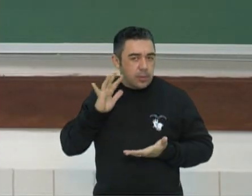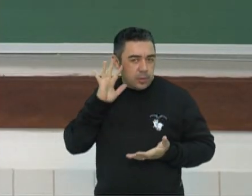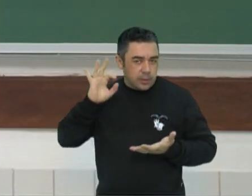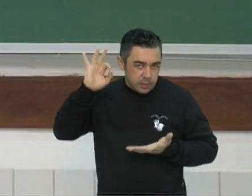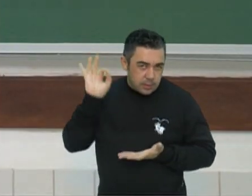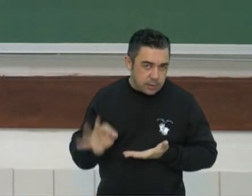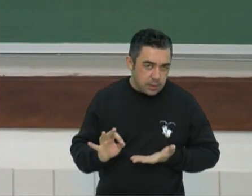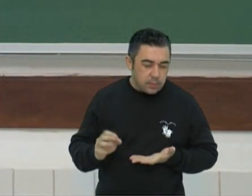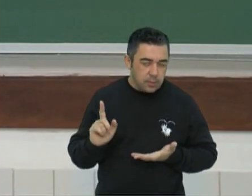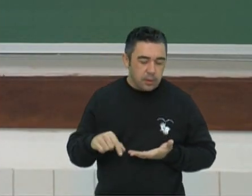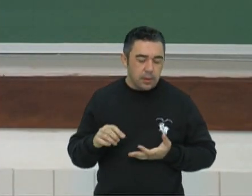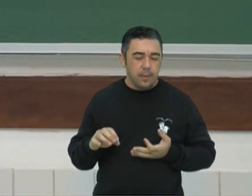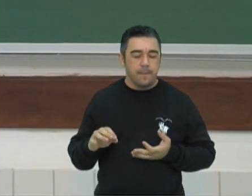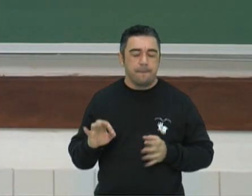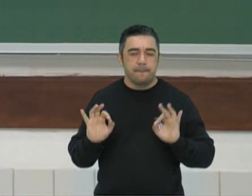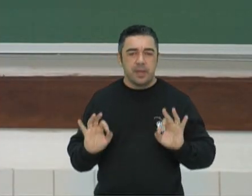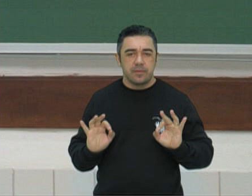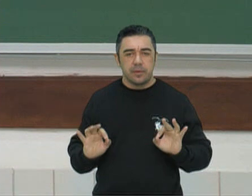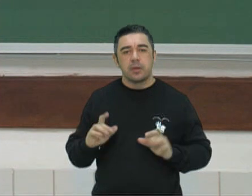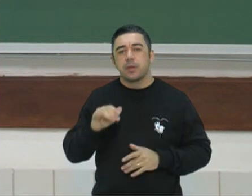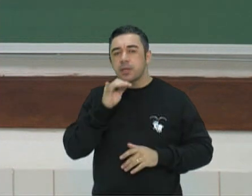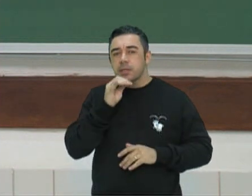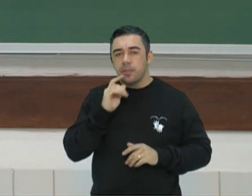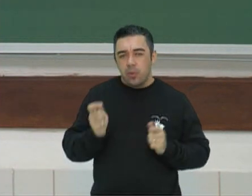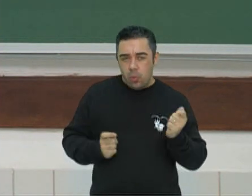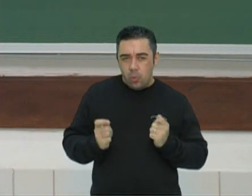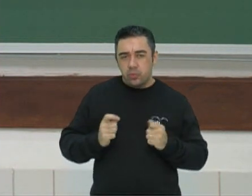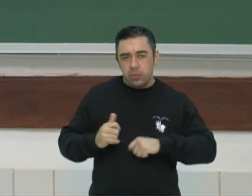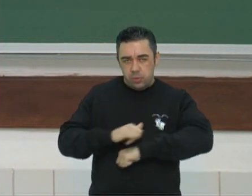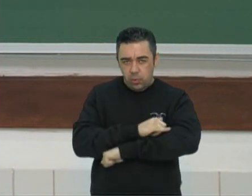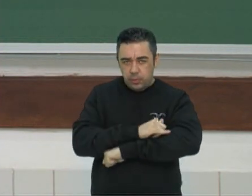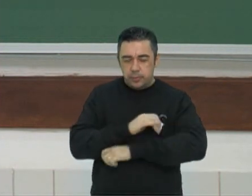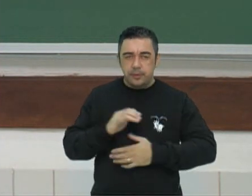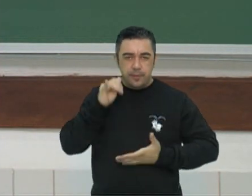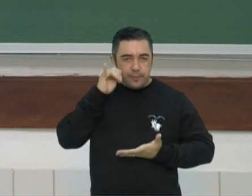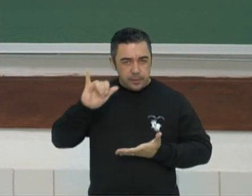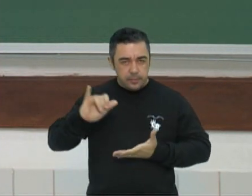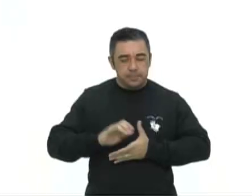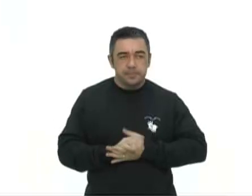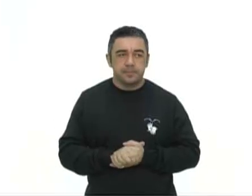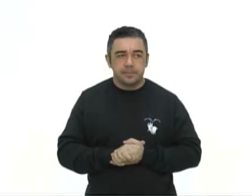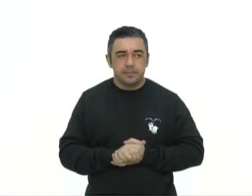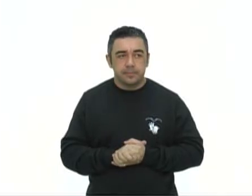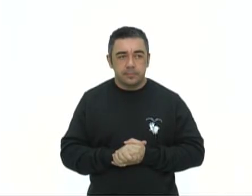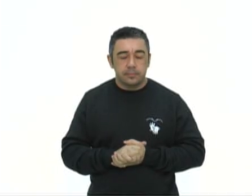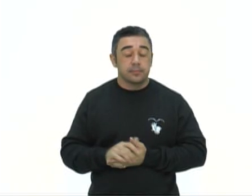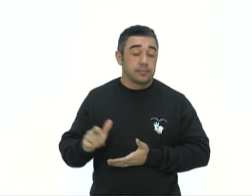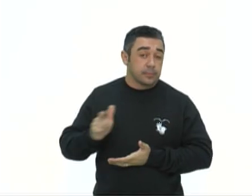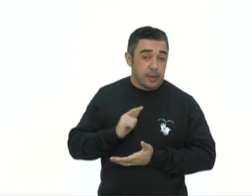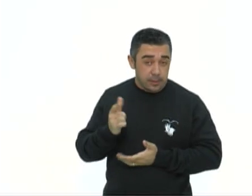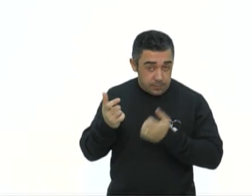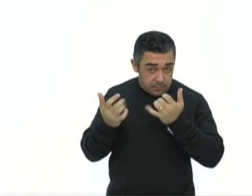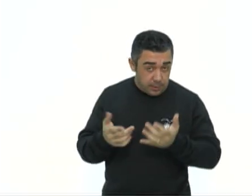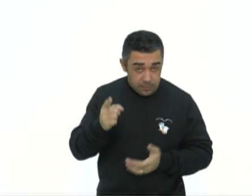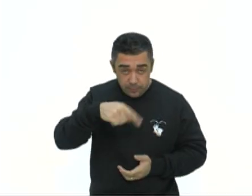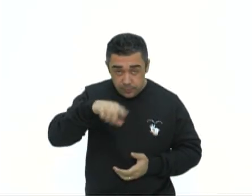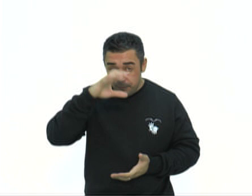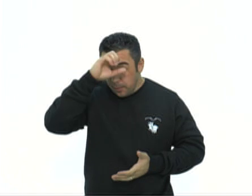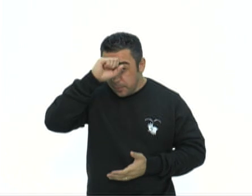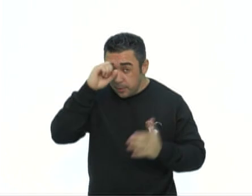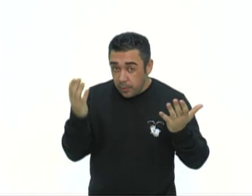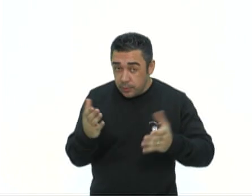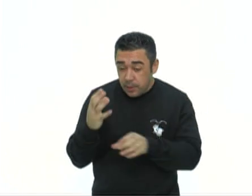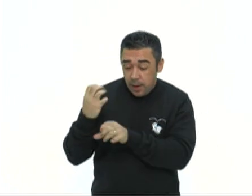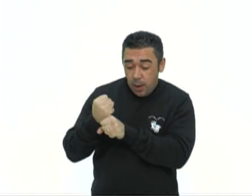ok ali com relação ao controle da obesidade. Existe uma coisa lá que eu falei para vocês que a gente ia aprender a calcular,